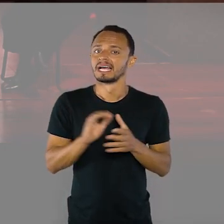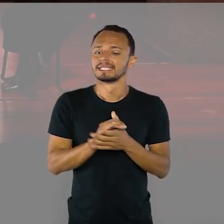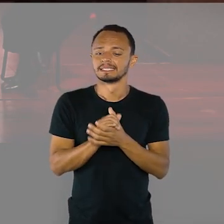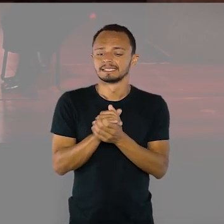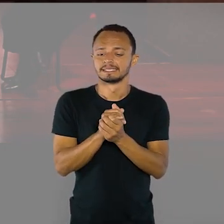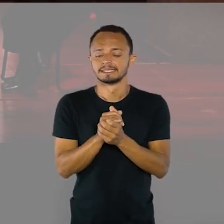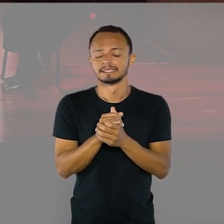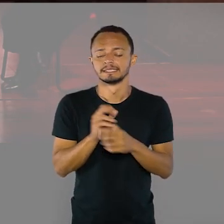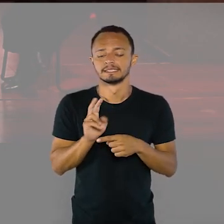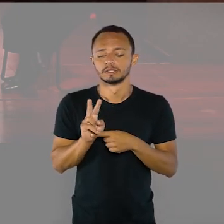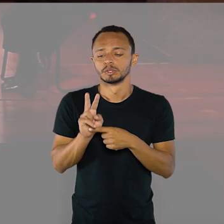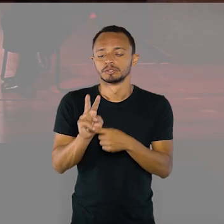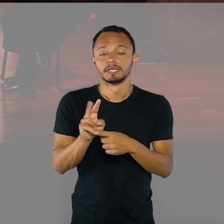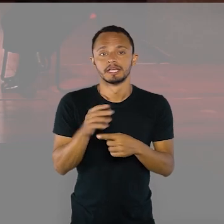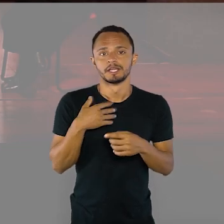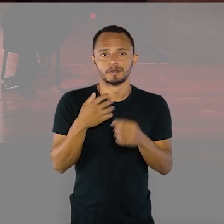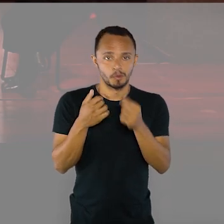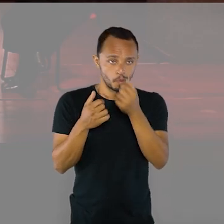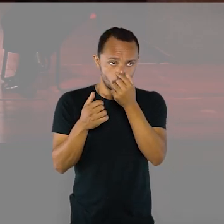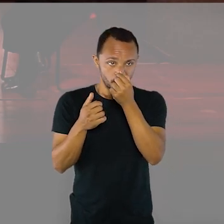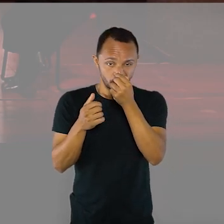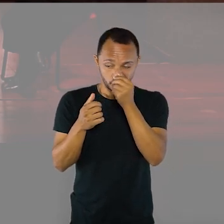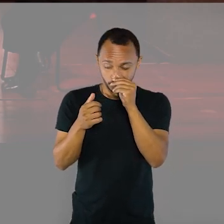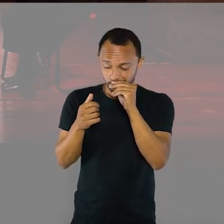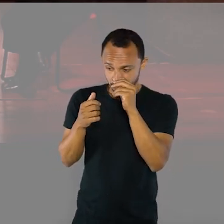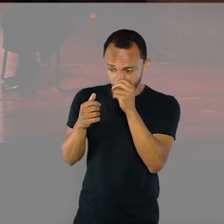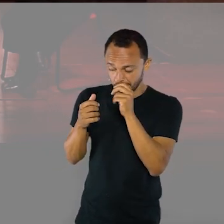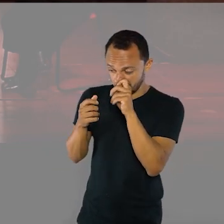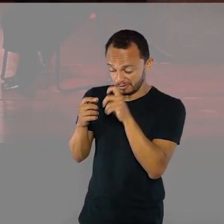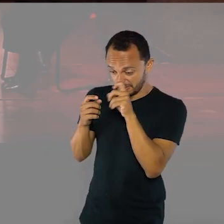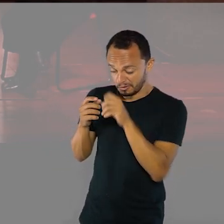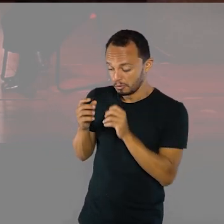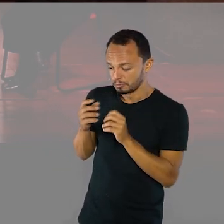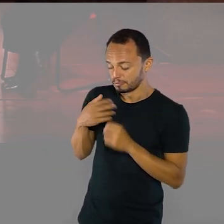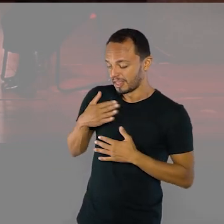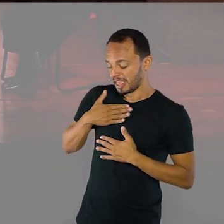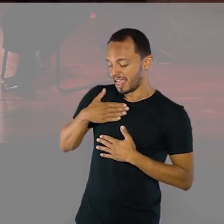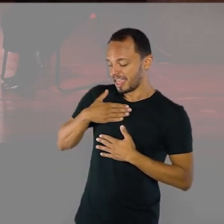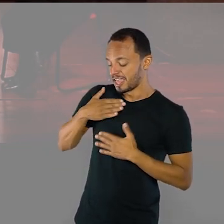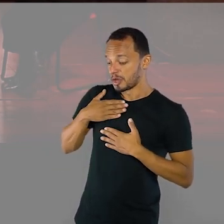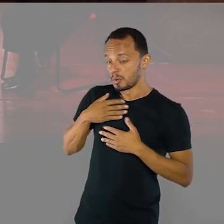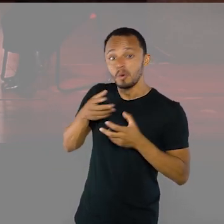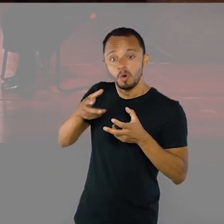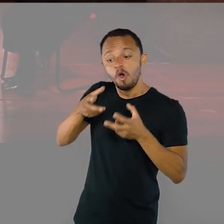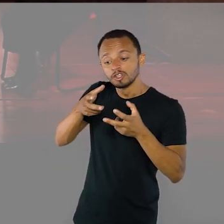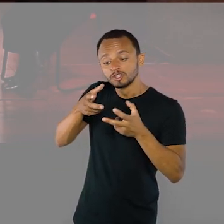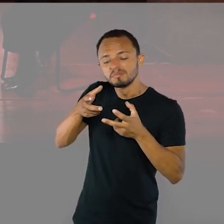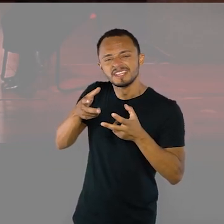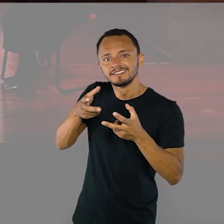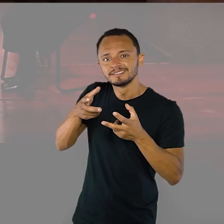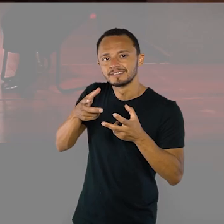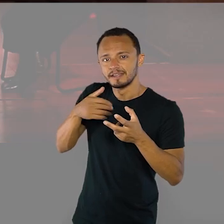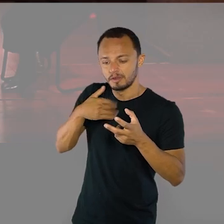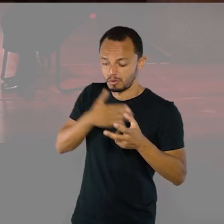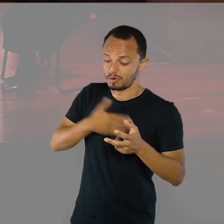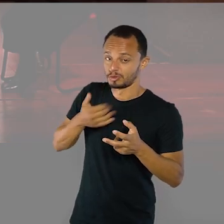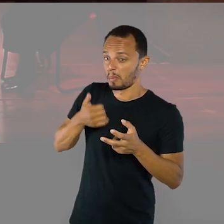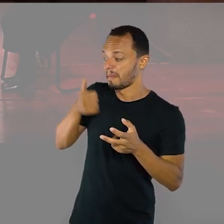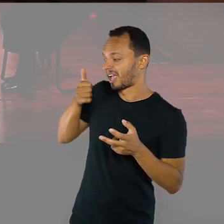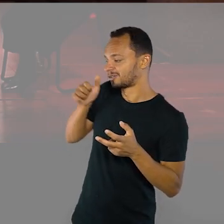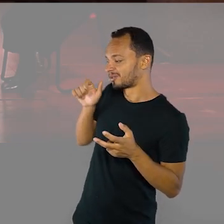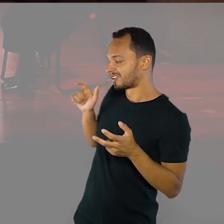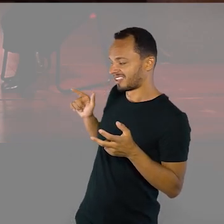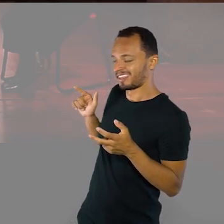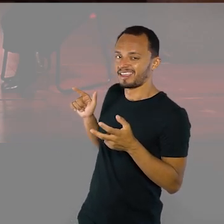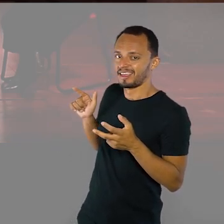otimista no atacado e pessimista no varejo, né? Então, enfim, eu quero crer que nós não falávamos desses temas,